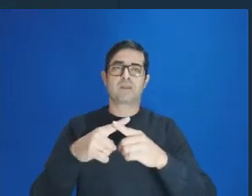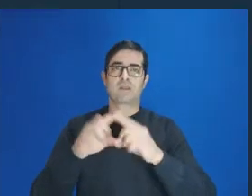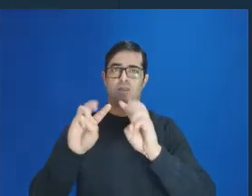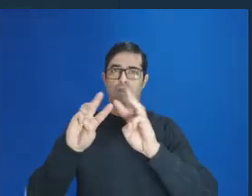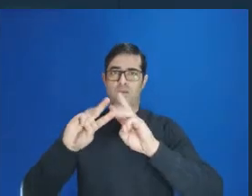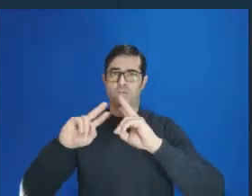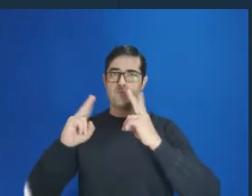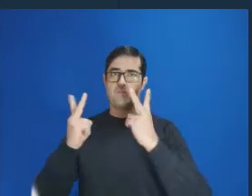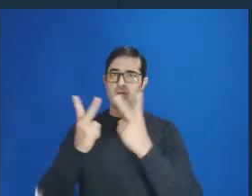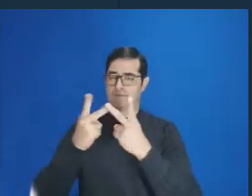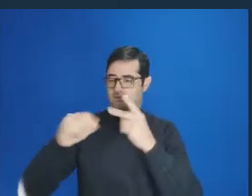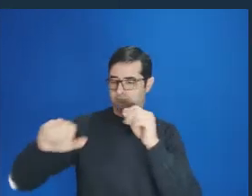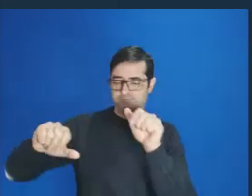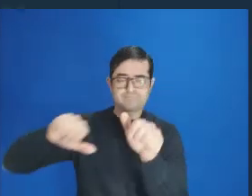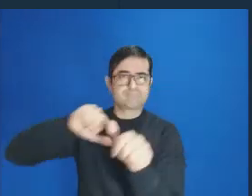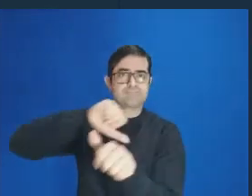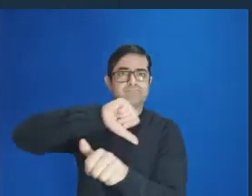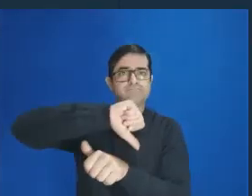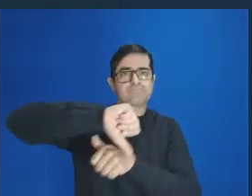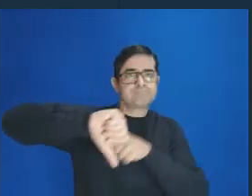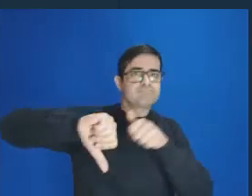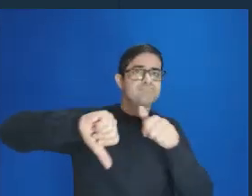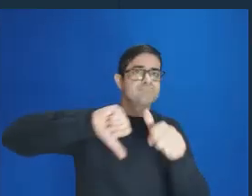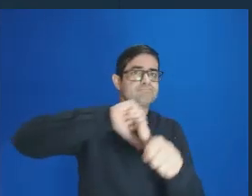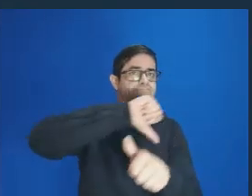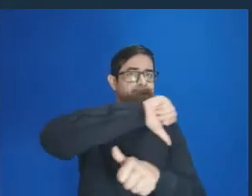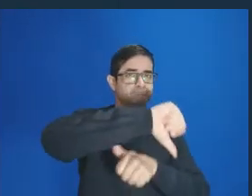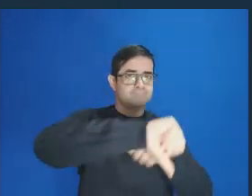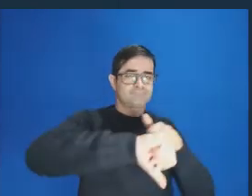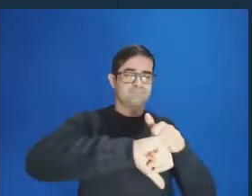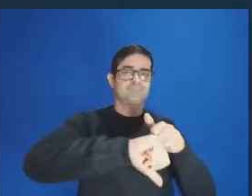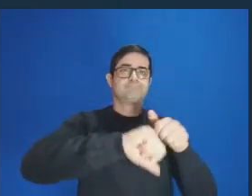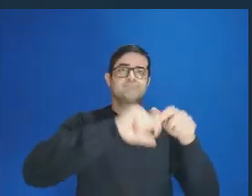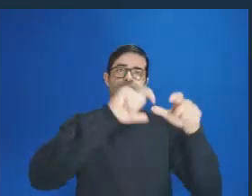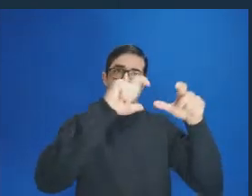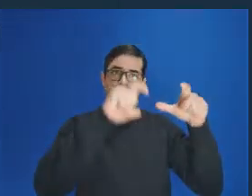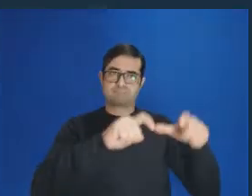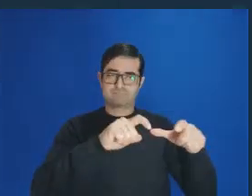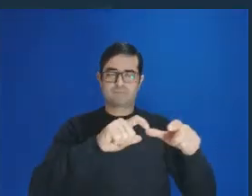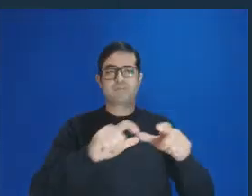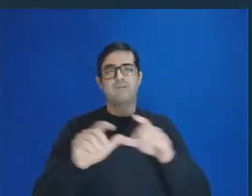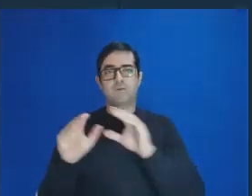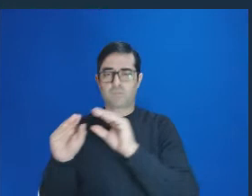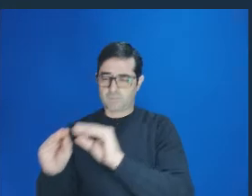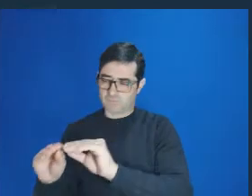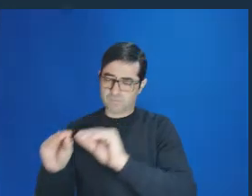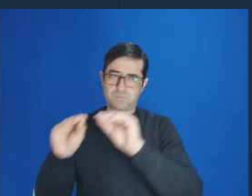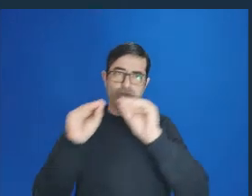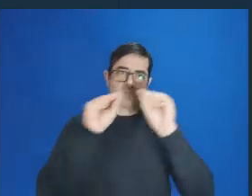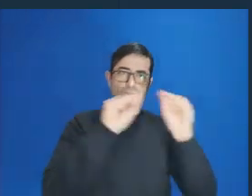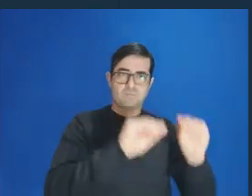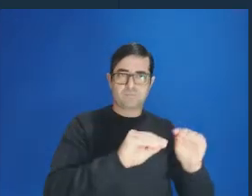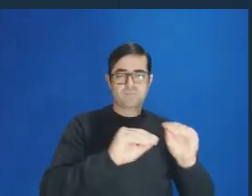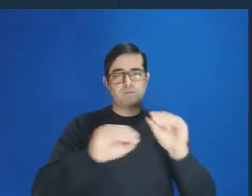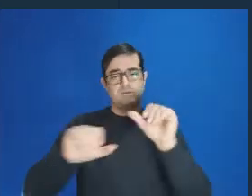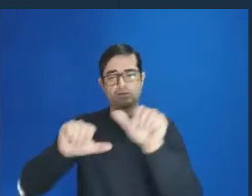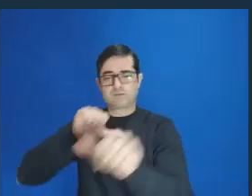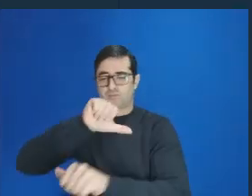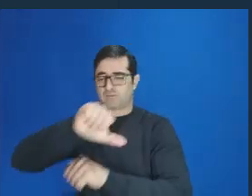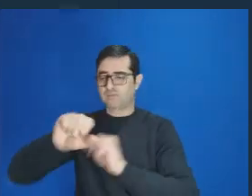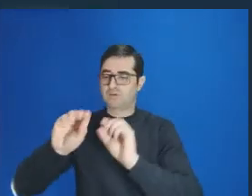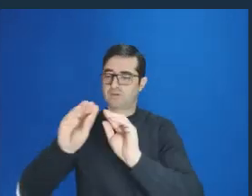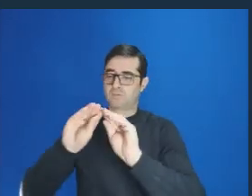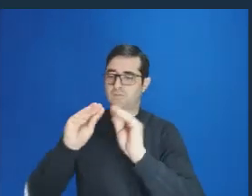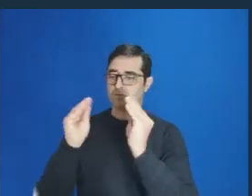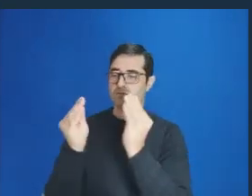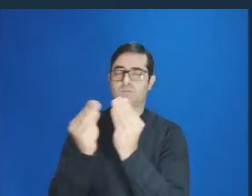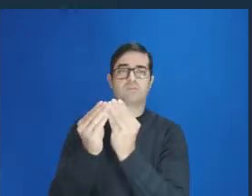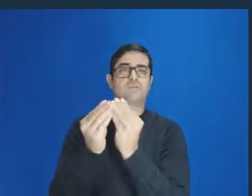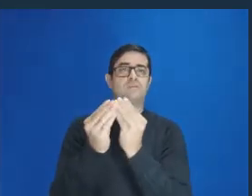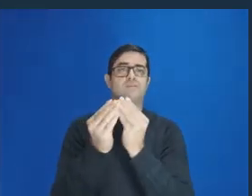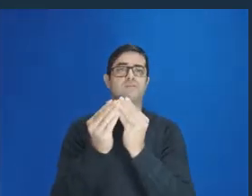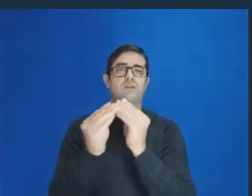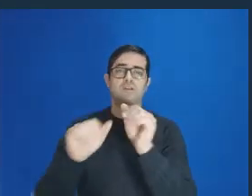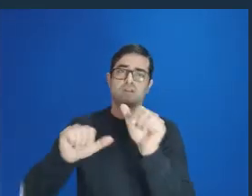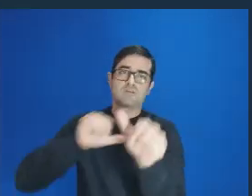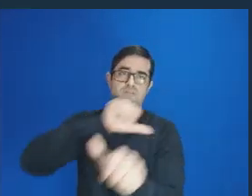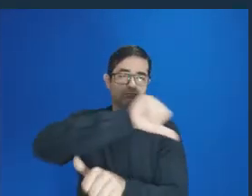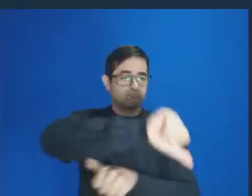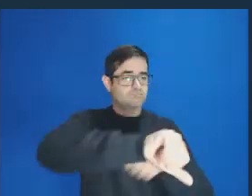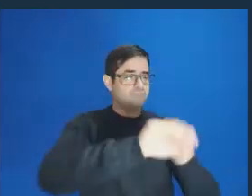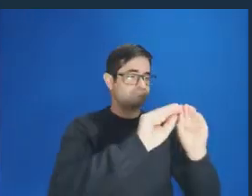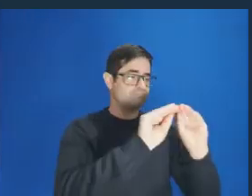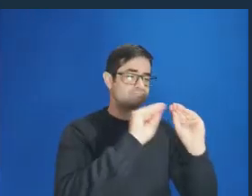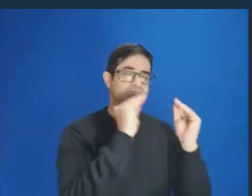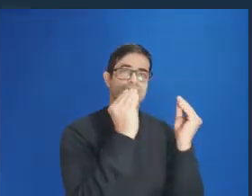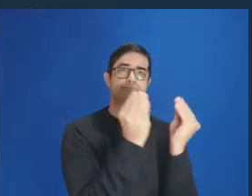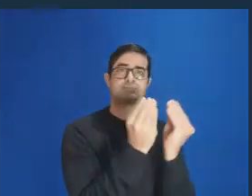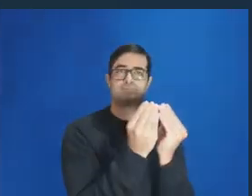vai sofrendo transformações no ambiente e ela vai mudando de uma substância em outra substância, obviamente, como